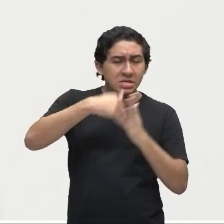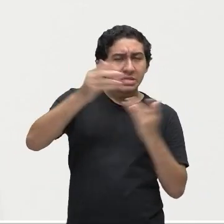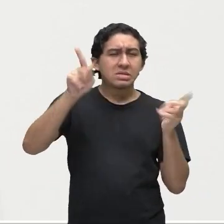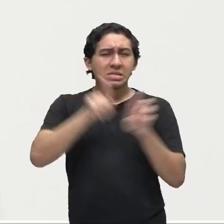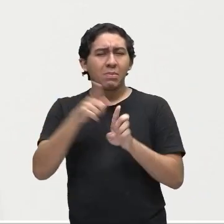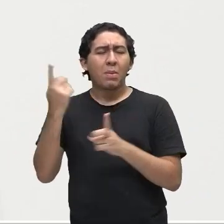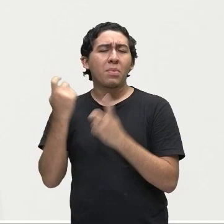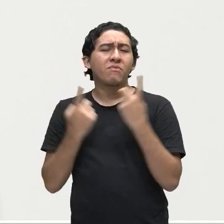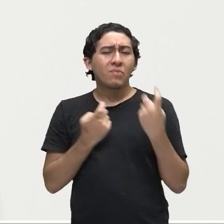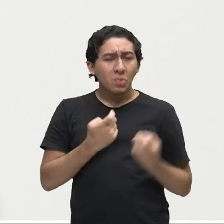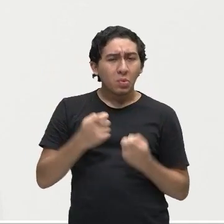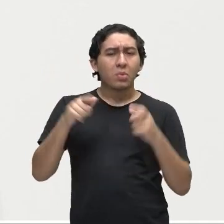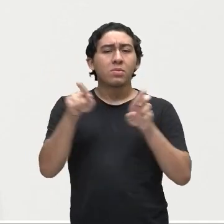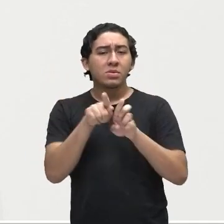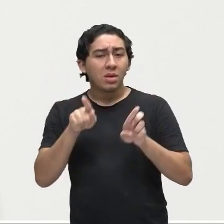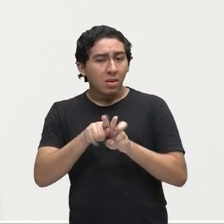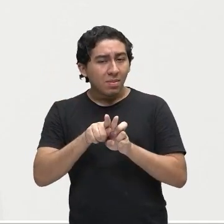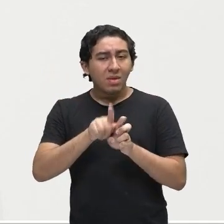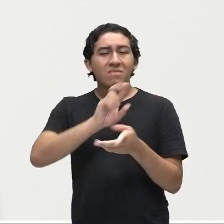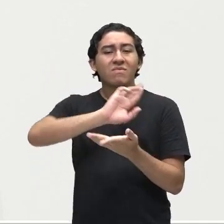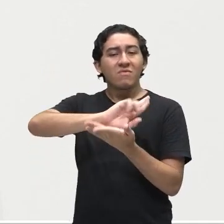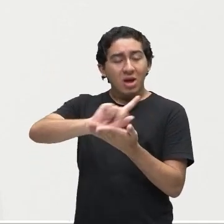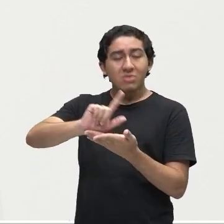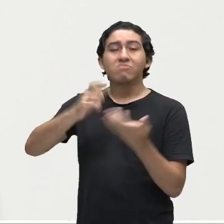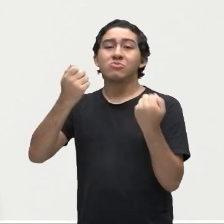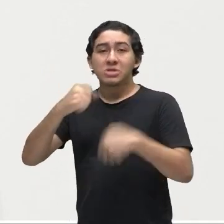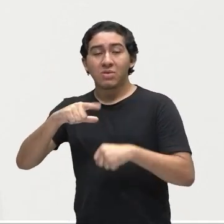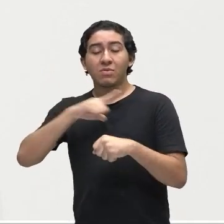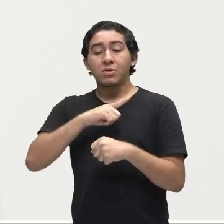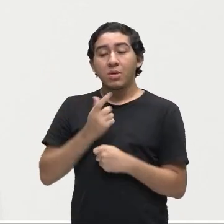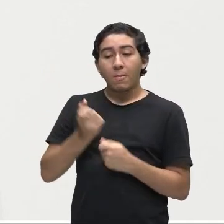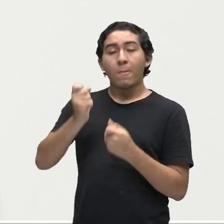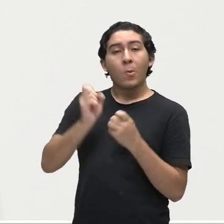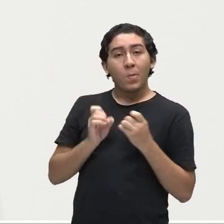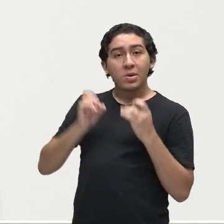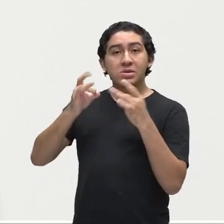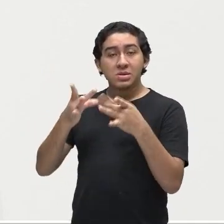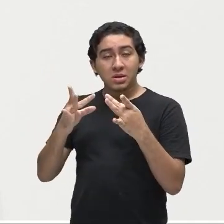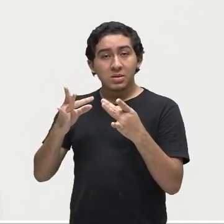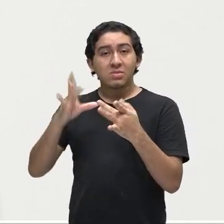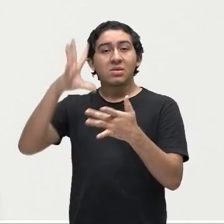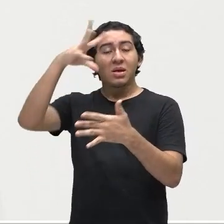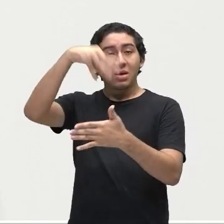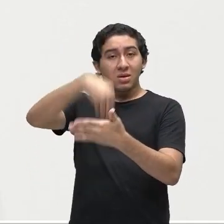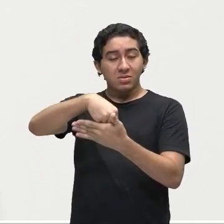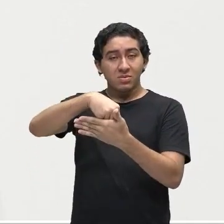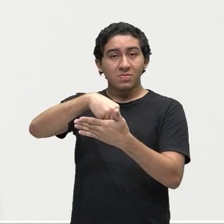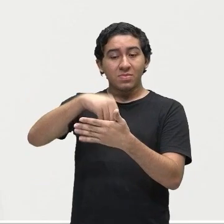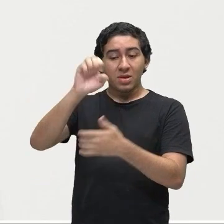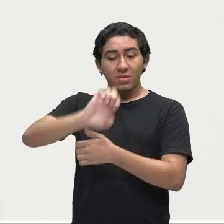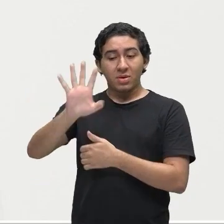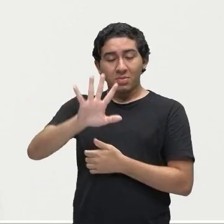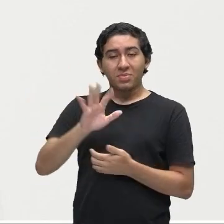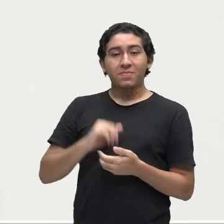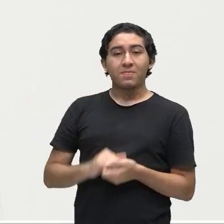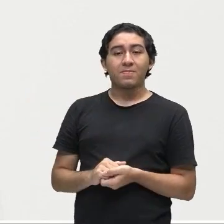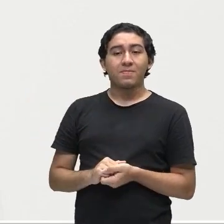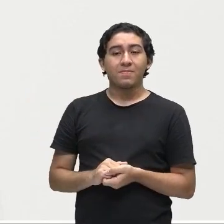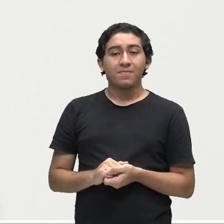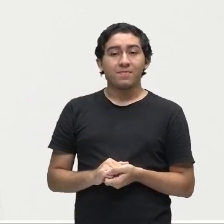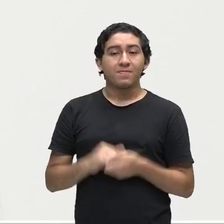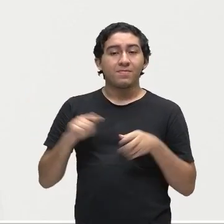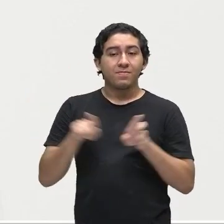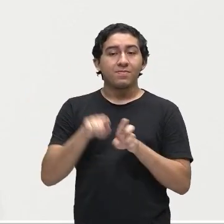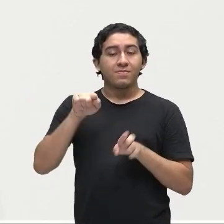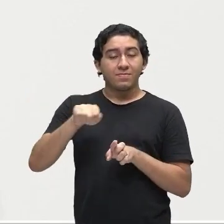perfumes e escravos para serem negociadas dentro da Europa. Certo, galerinha? Então, a gente vai ver essas